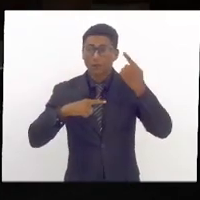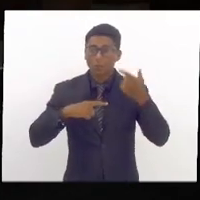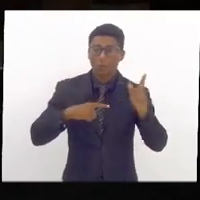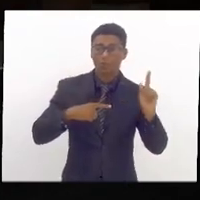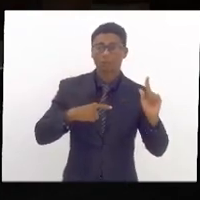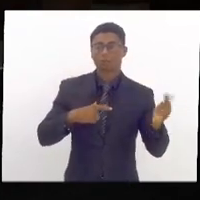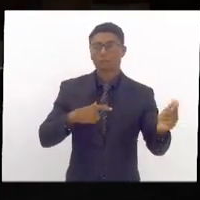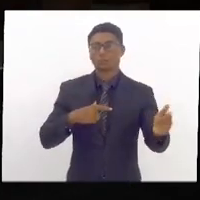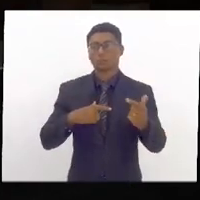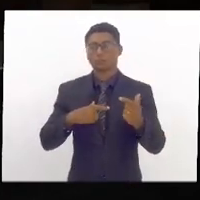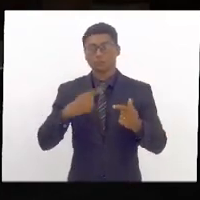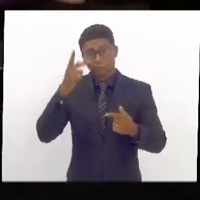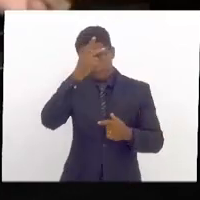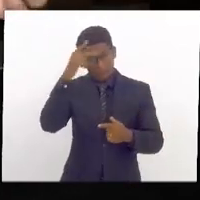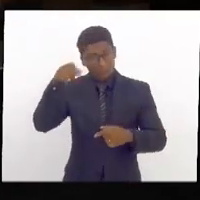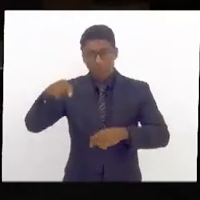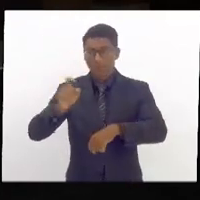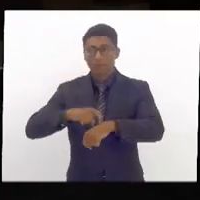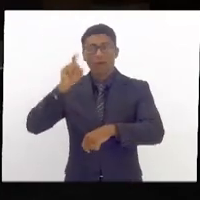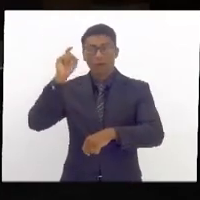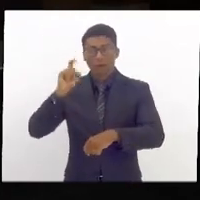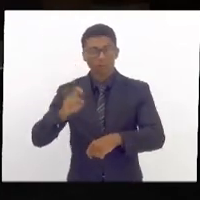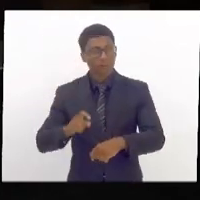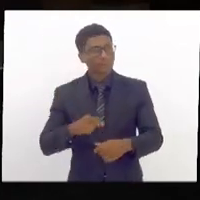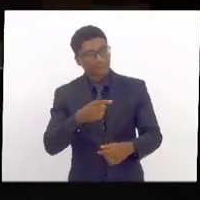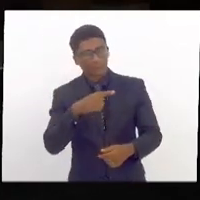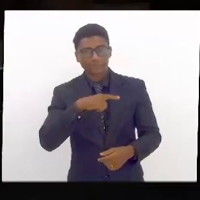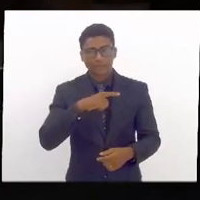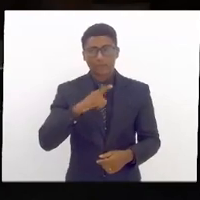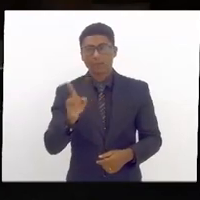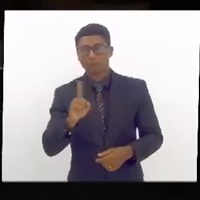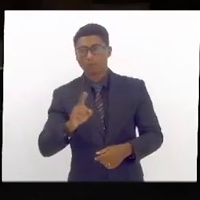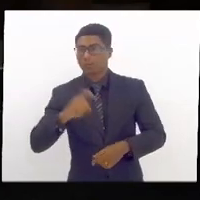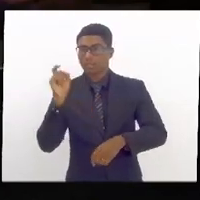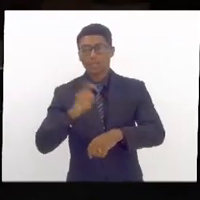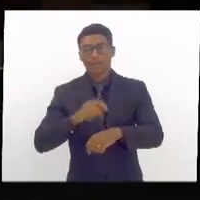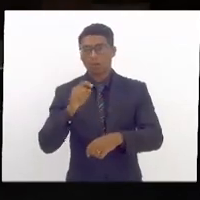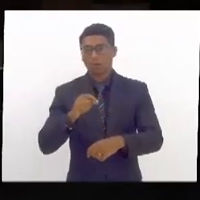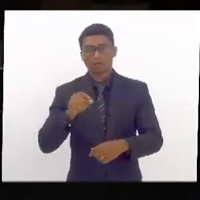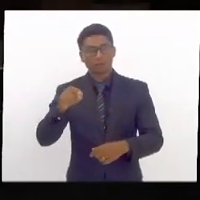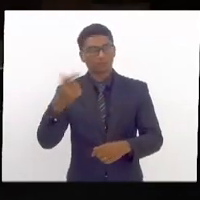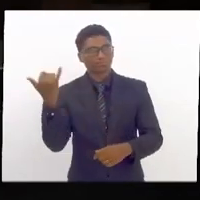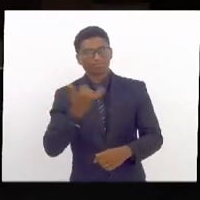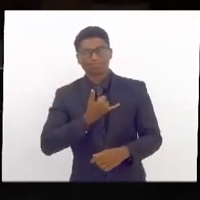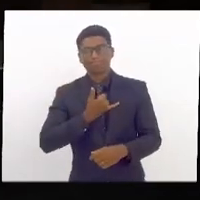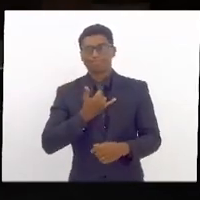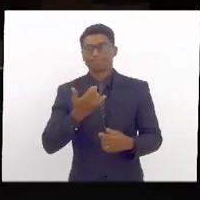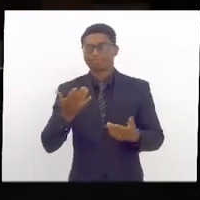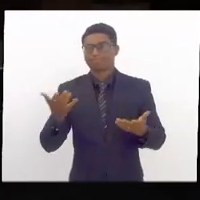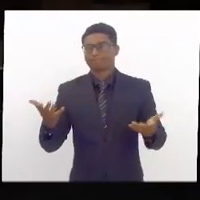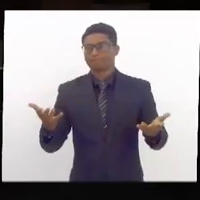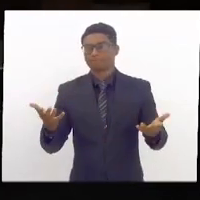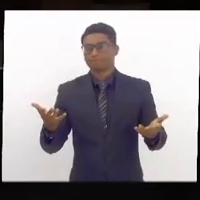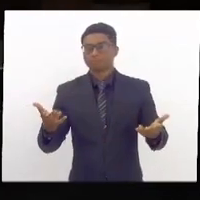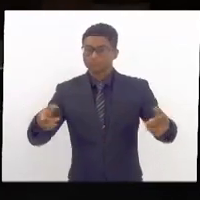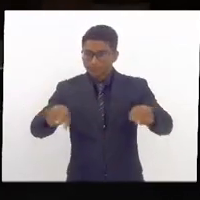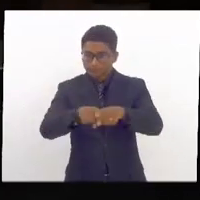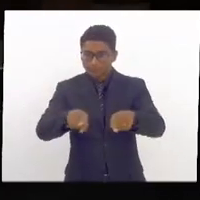Central do Brasil fica sabendo na hora se vai ter ou não o expresso para Santa Cruz, o retorno dele para a casa dele. A mesma coisa